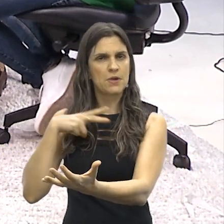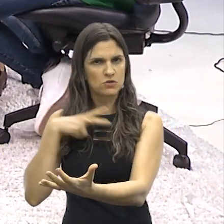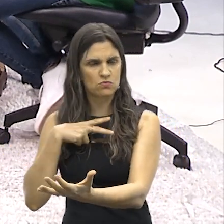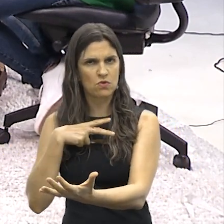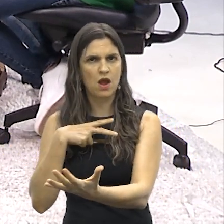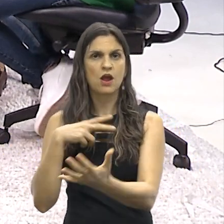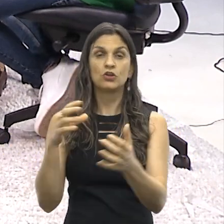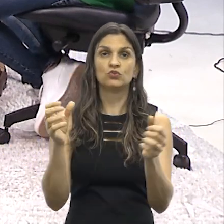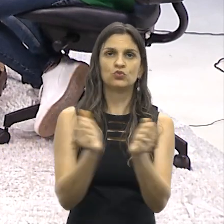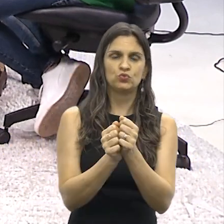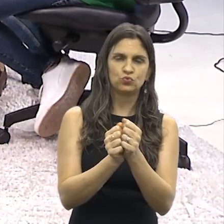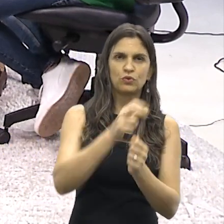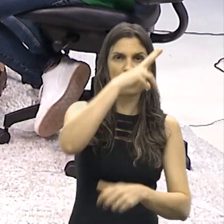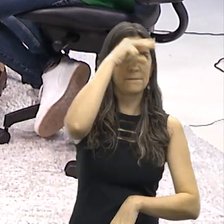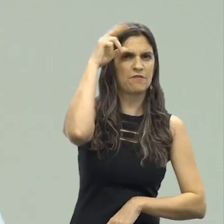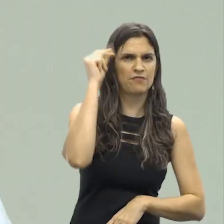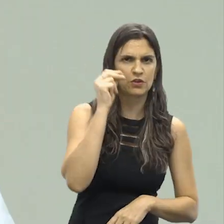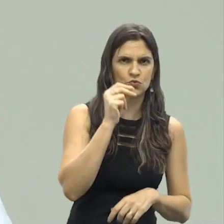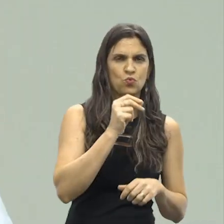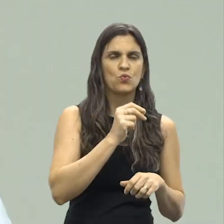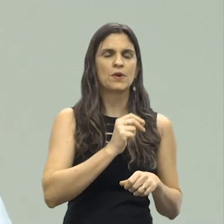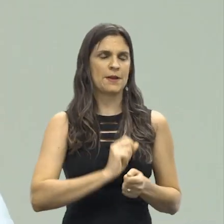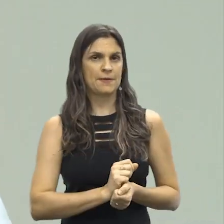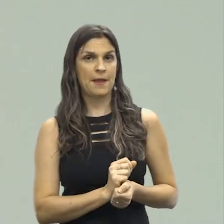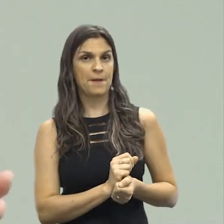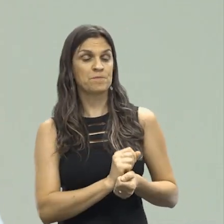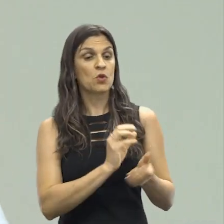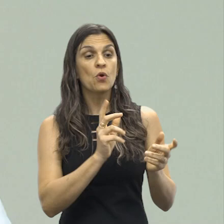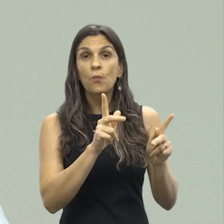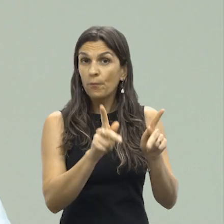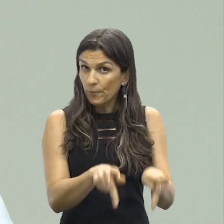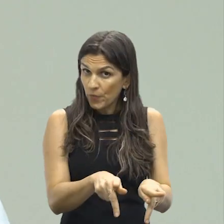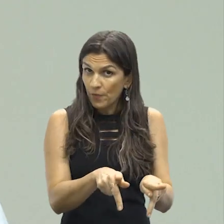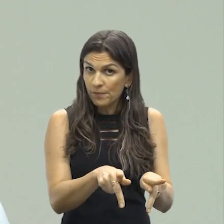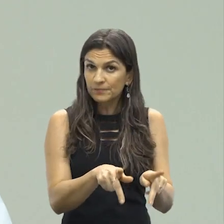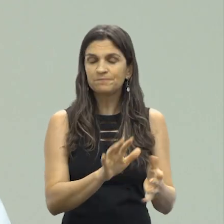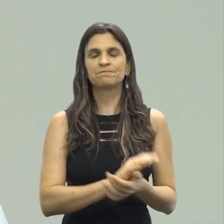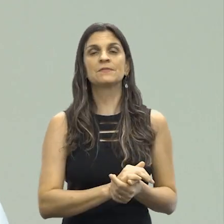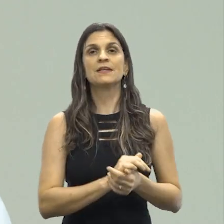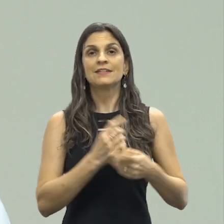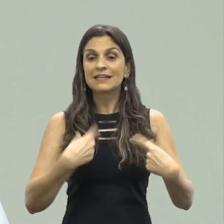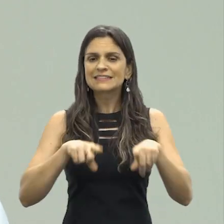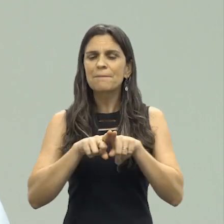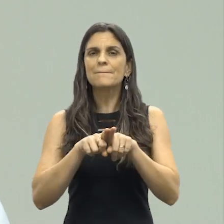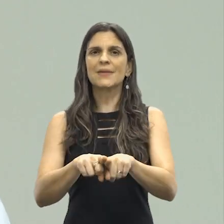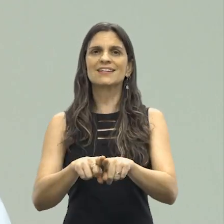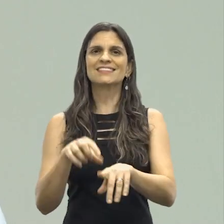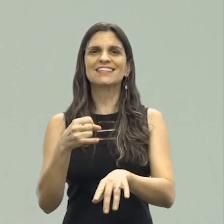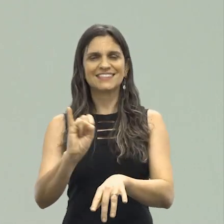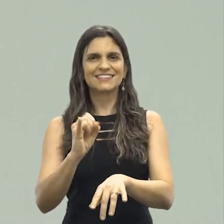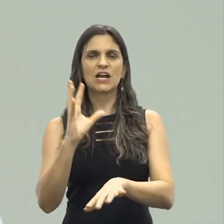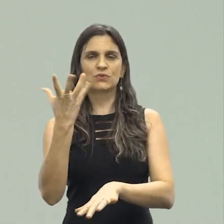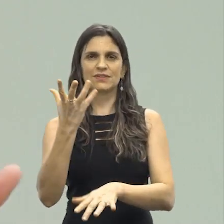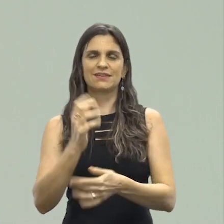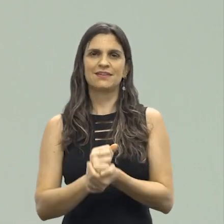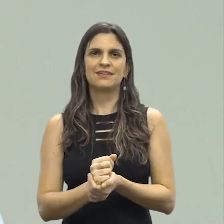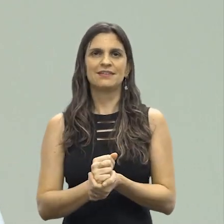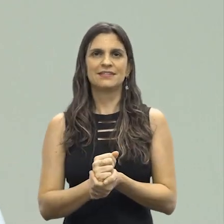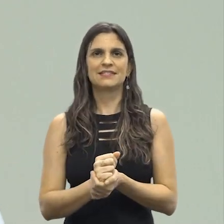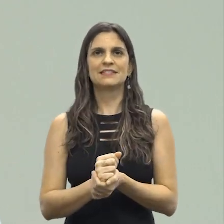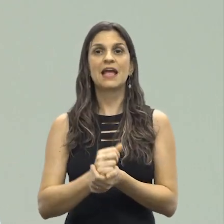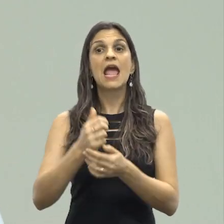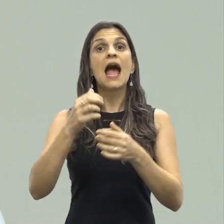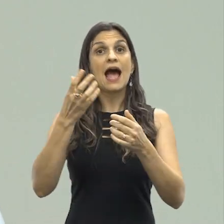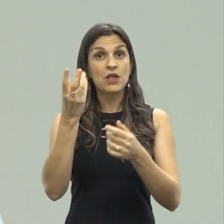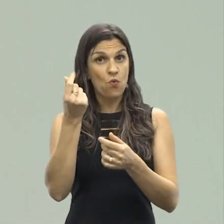barato para a prefeitura e para os animais eles teriam uma segurança melhor no tratamento, né? Até porque as clínicas já estão